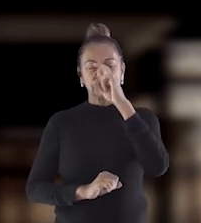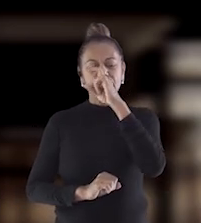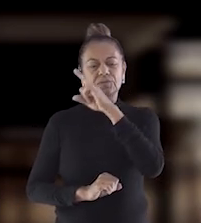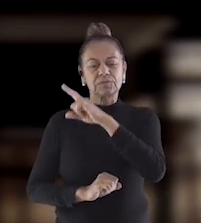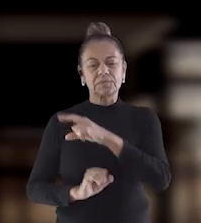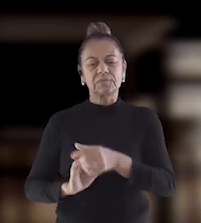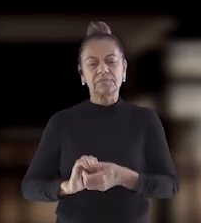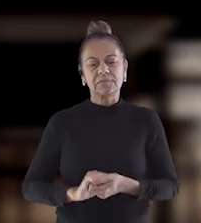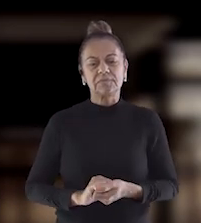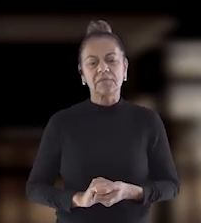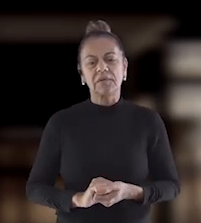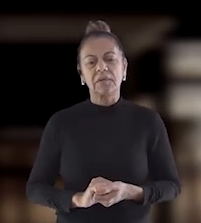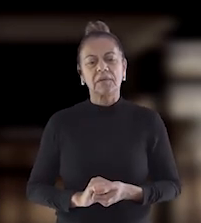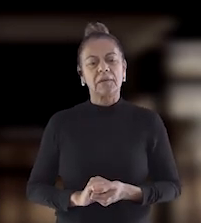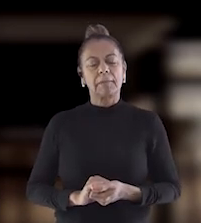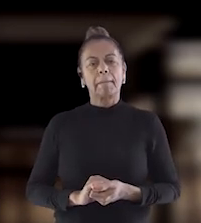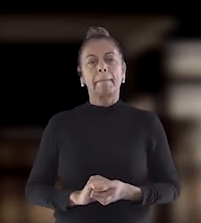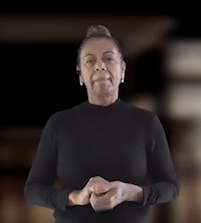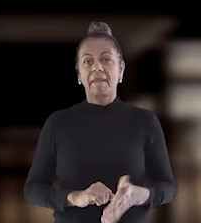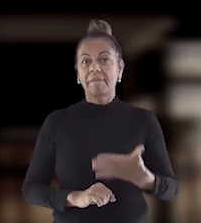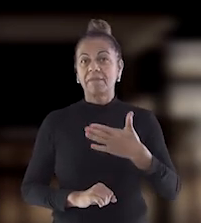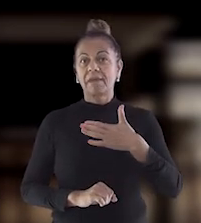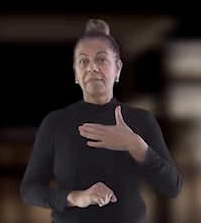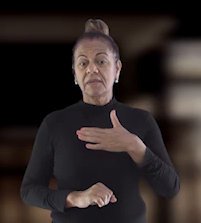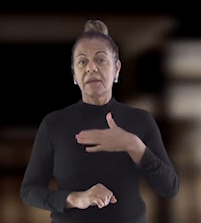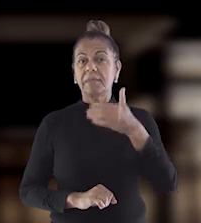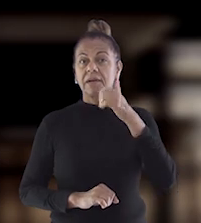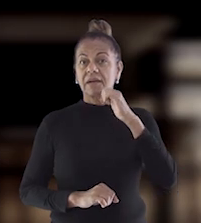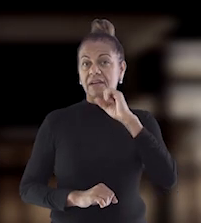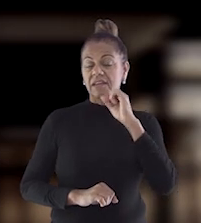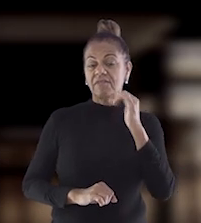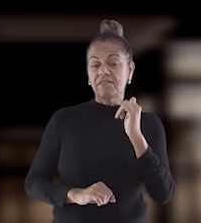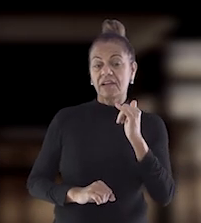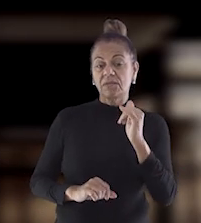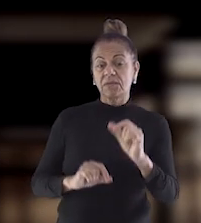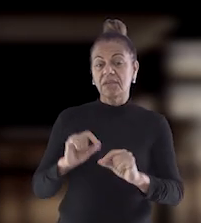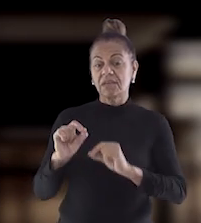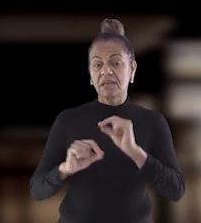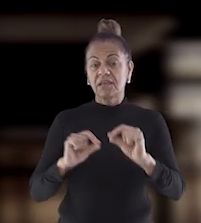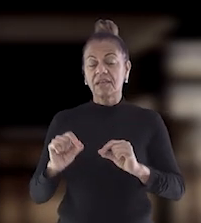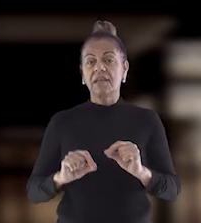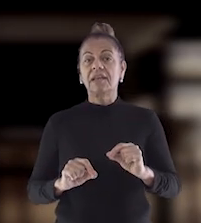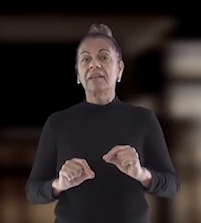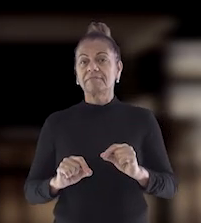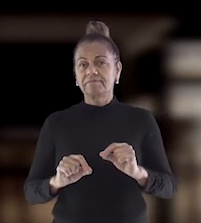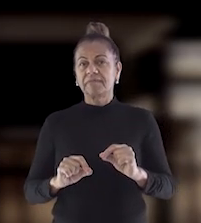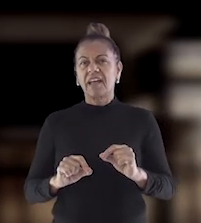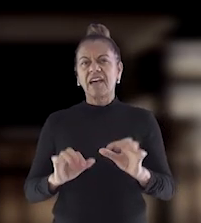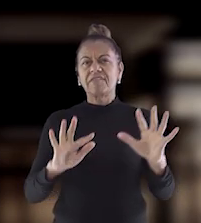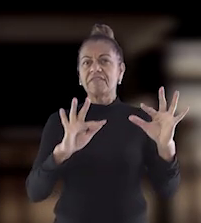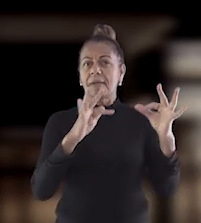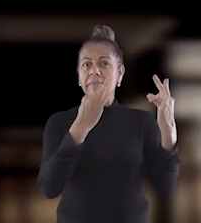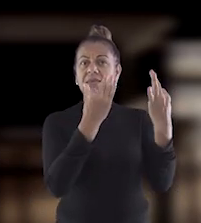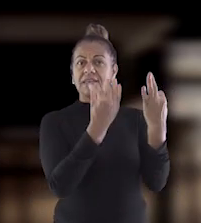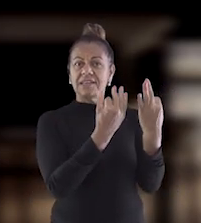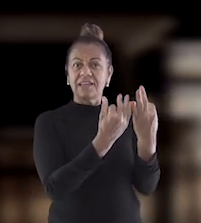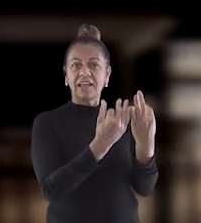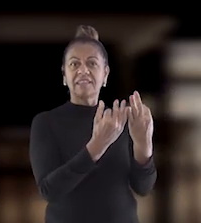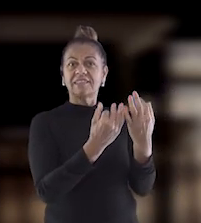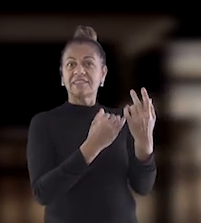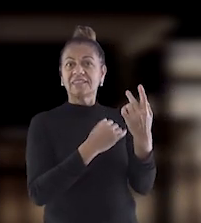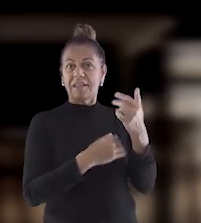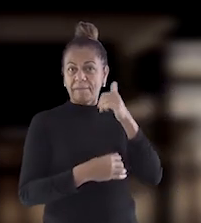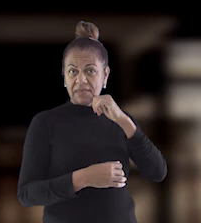aproveitar. Na época, nós não soubemos aproveitar. Então, tipo assim, quando minha mãe, ela conta que ela era